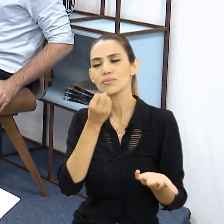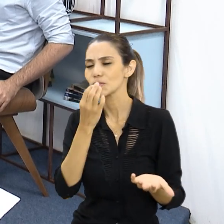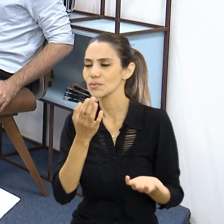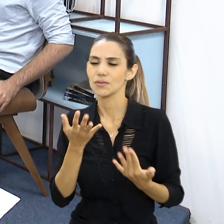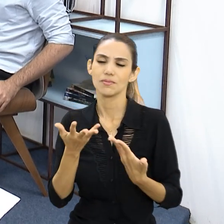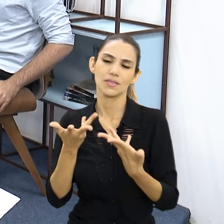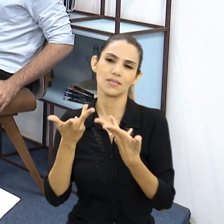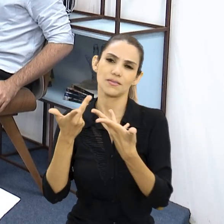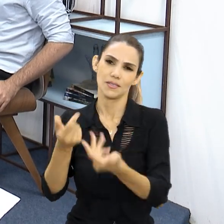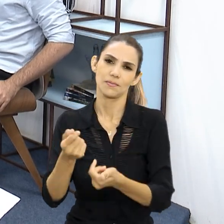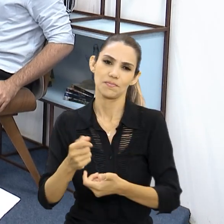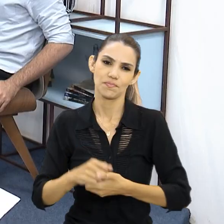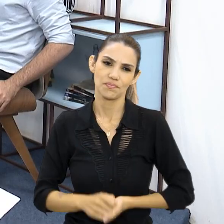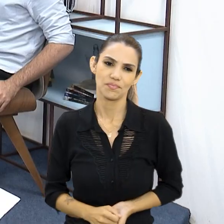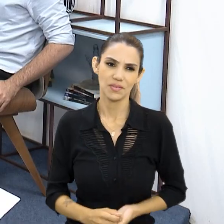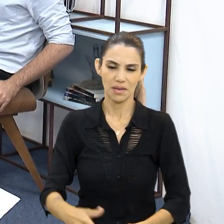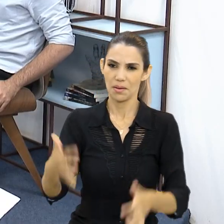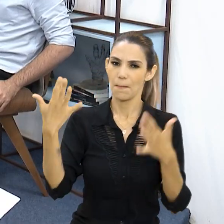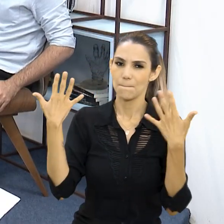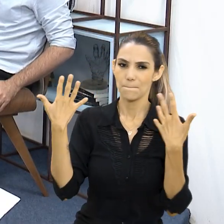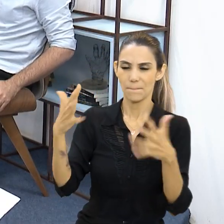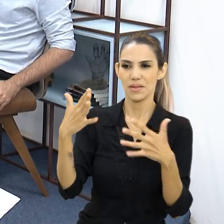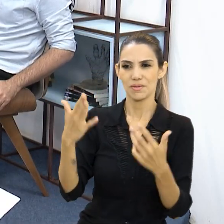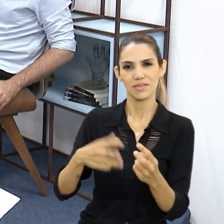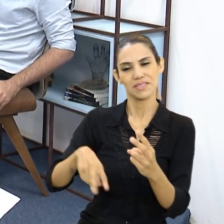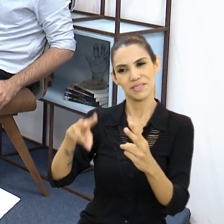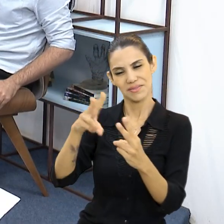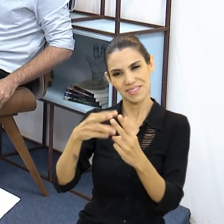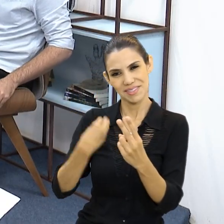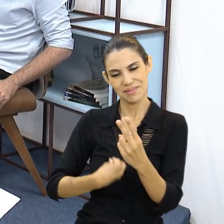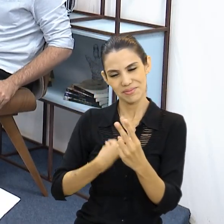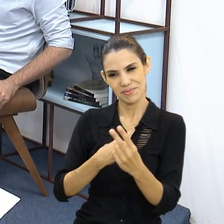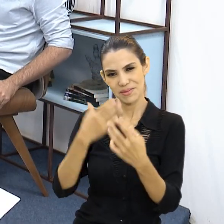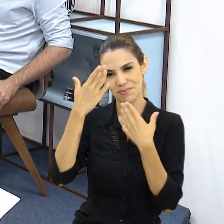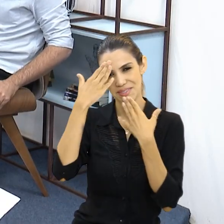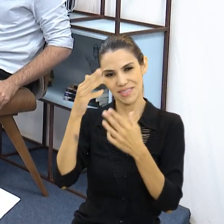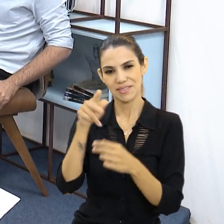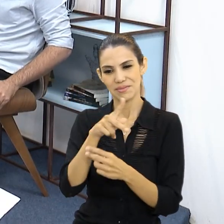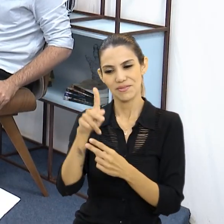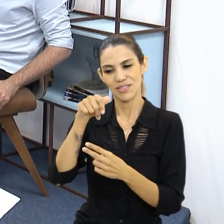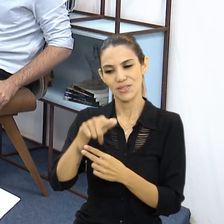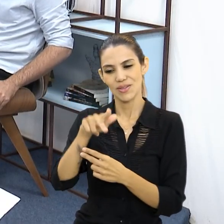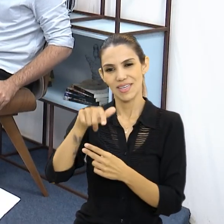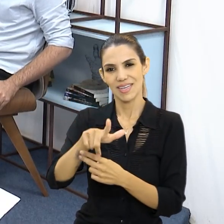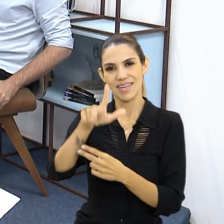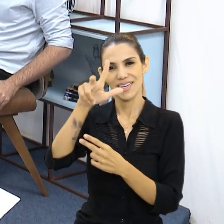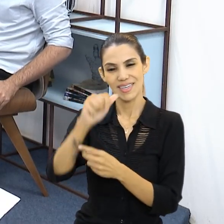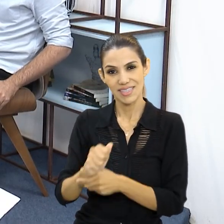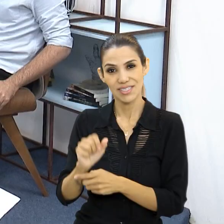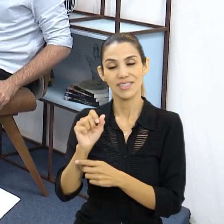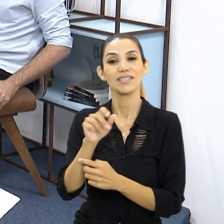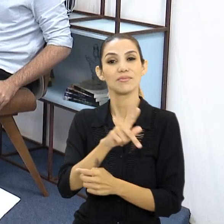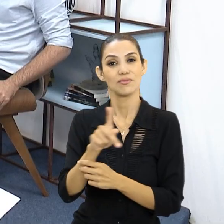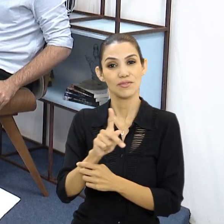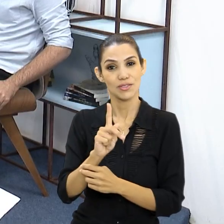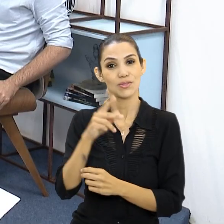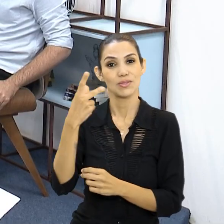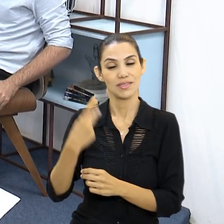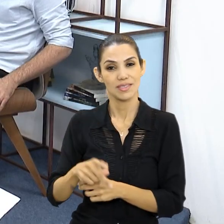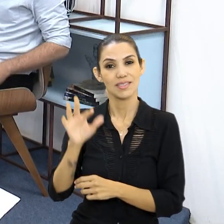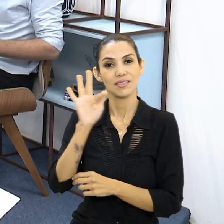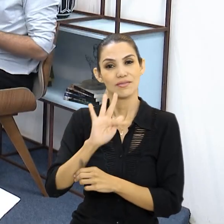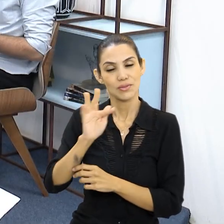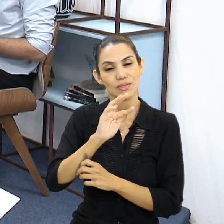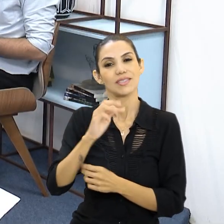isso é muito interessante. Quero aqui parabenizá-las e agradecer a professora Ângela Lopes, professora da Faculdade de Farmácia da